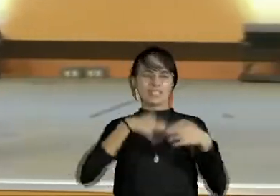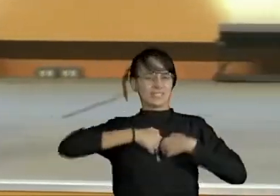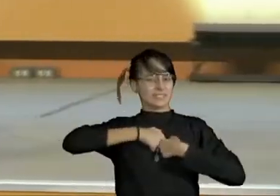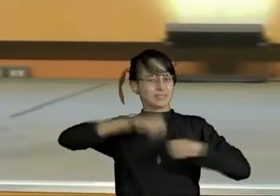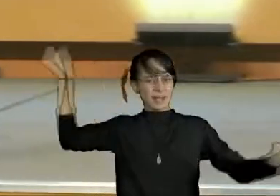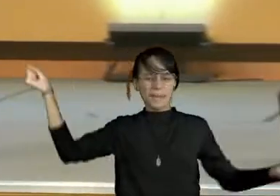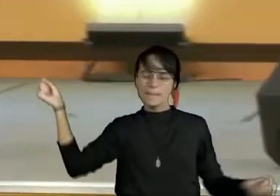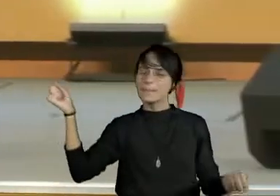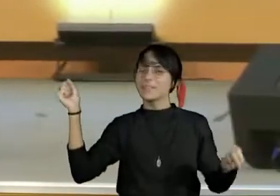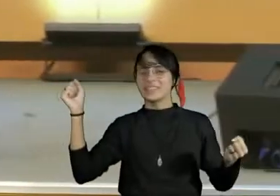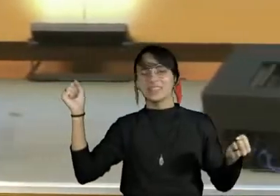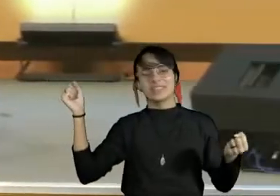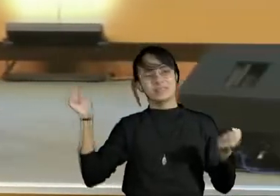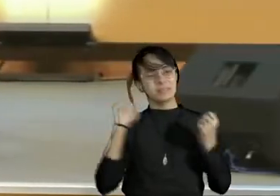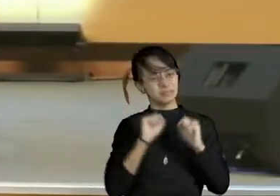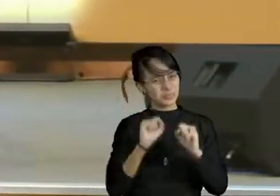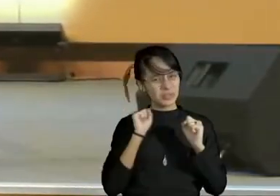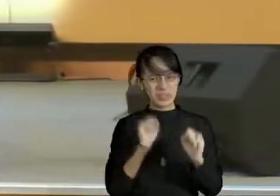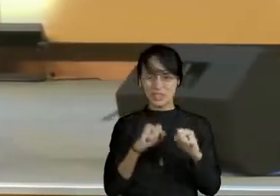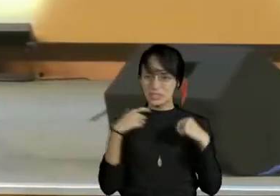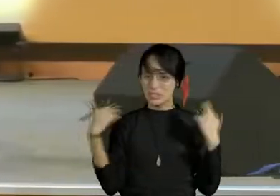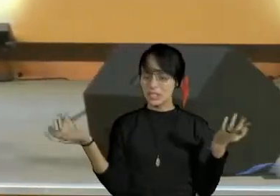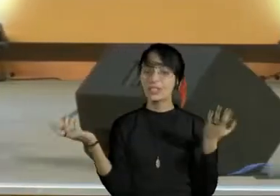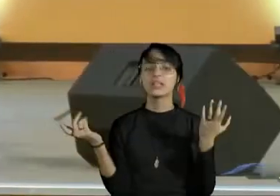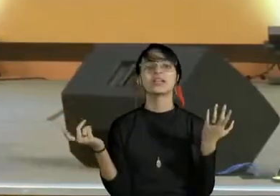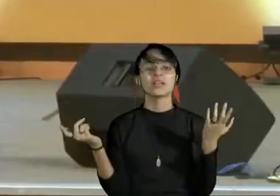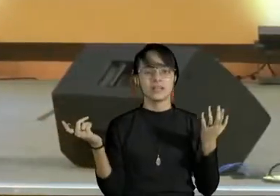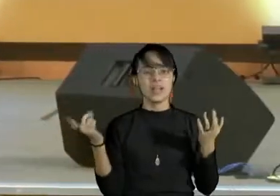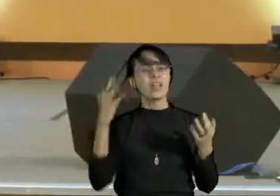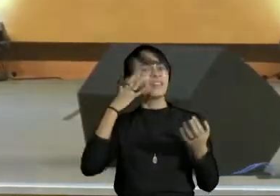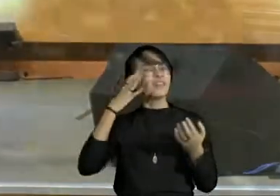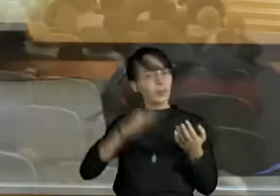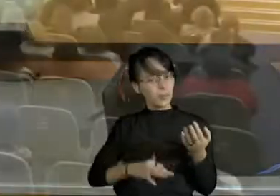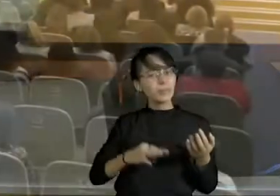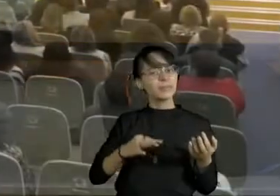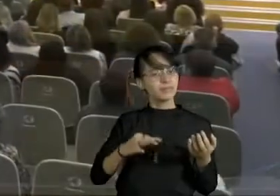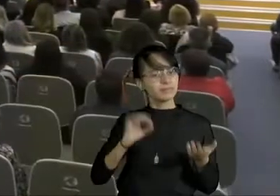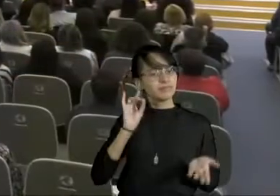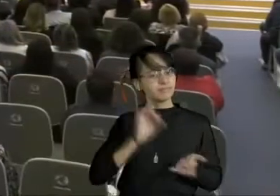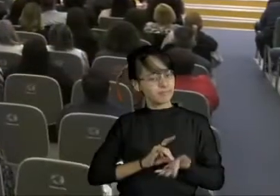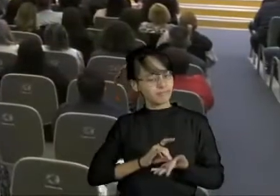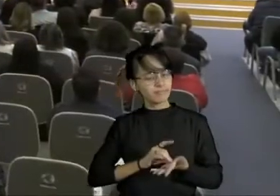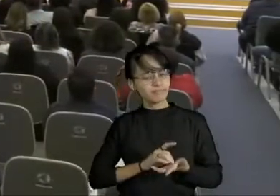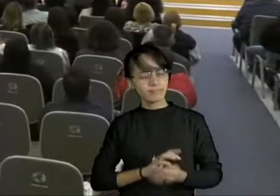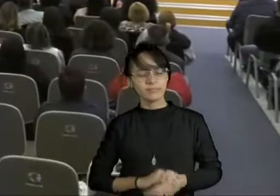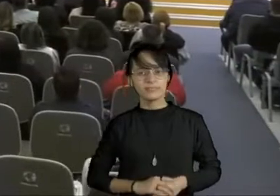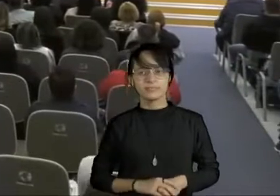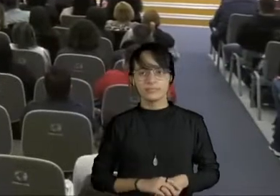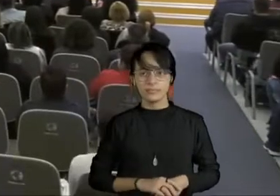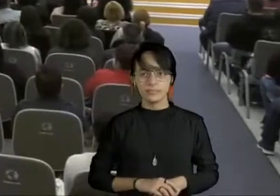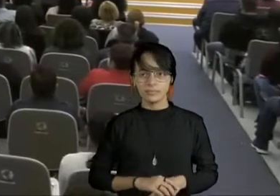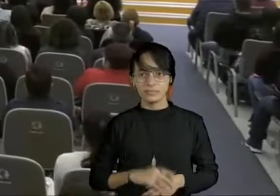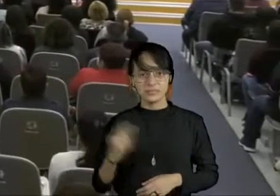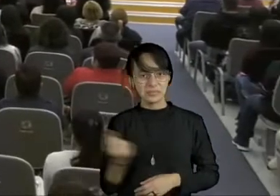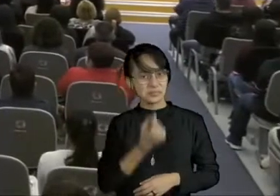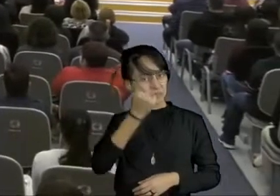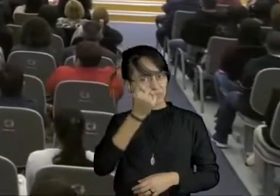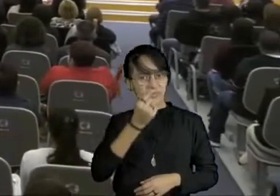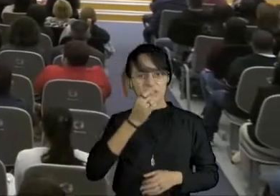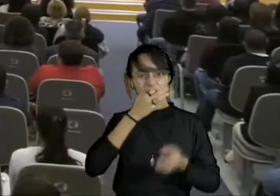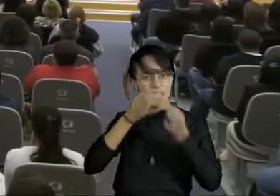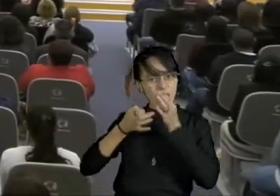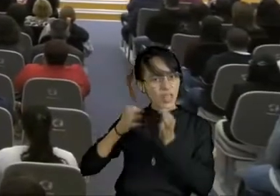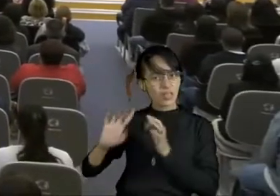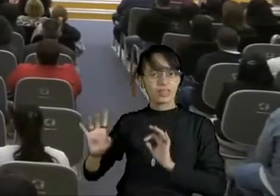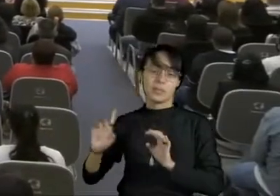trazer terra sobre a cabeça, nós a compreenderíamos. Ninguém criticaria ela, ela